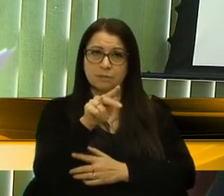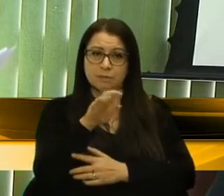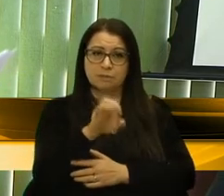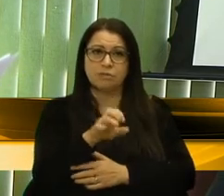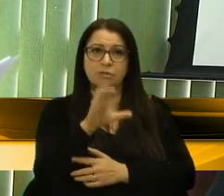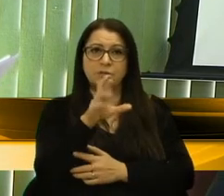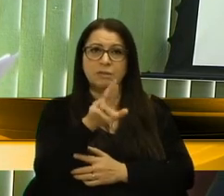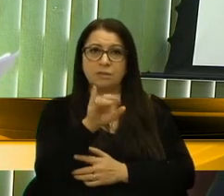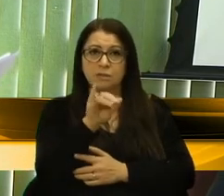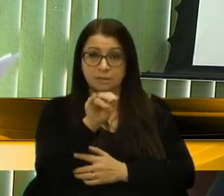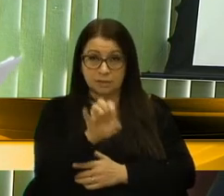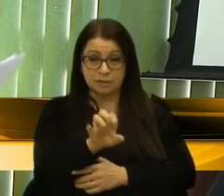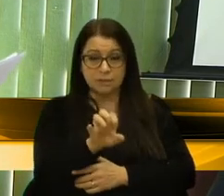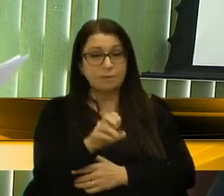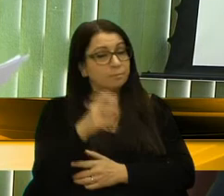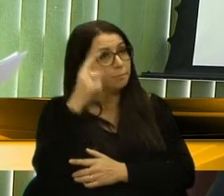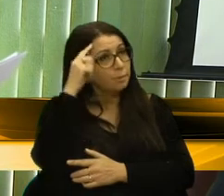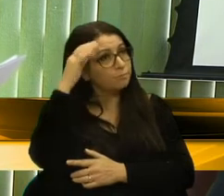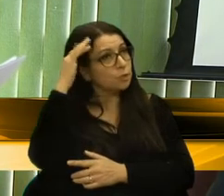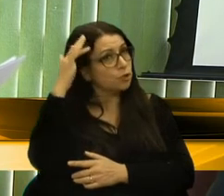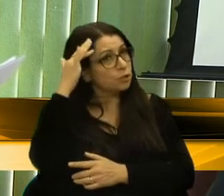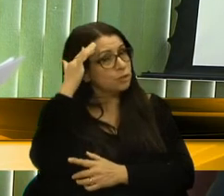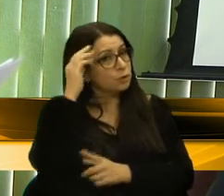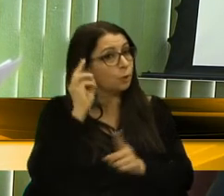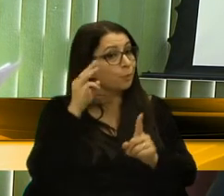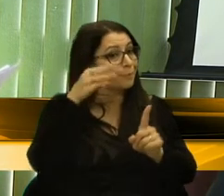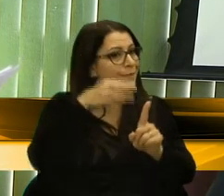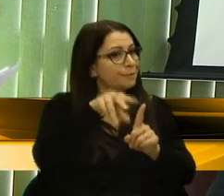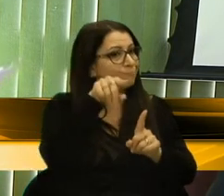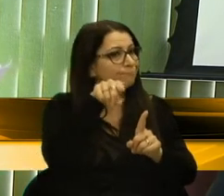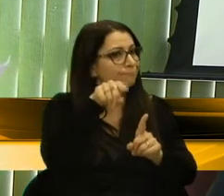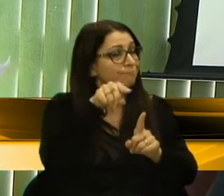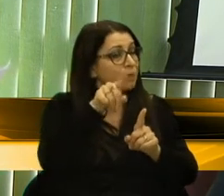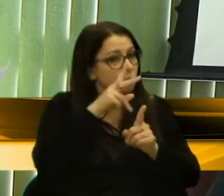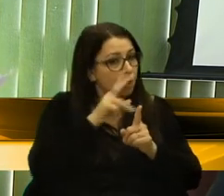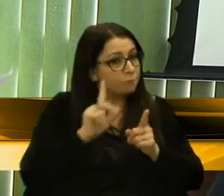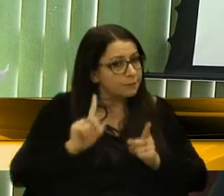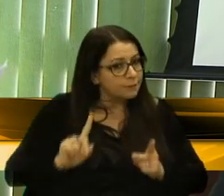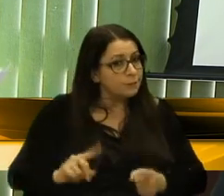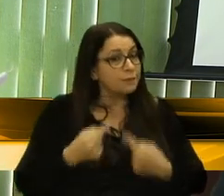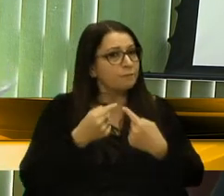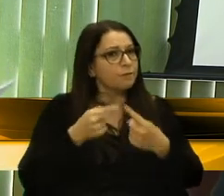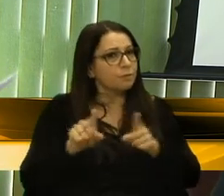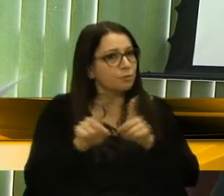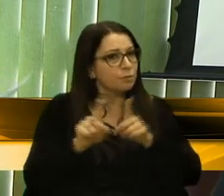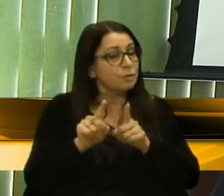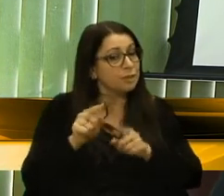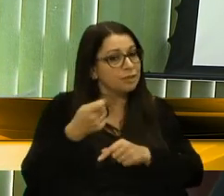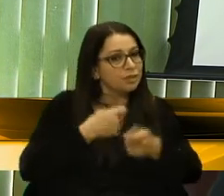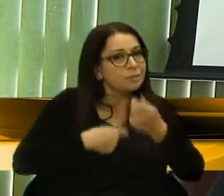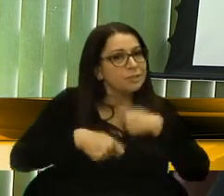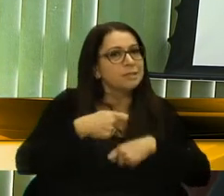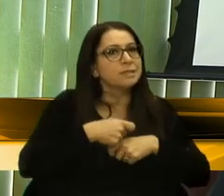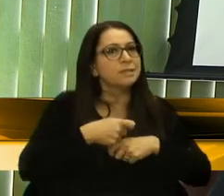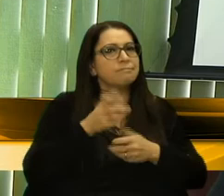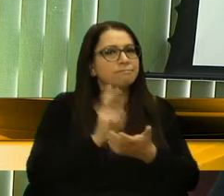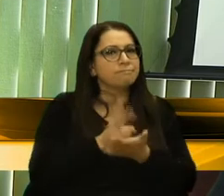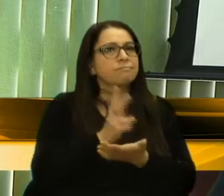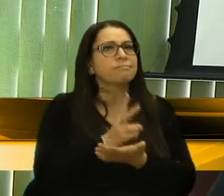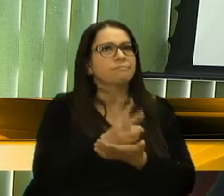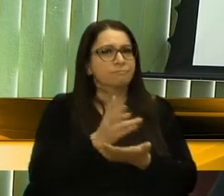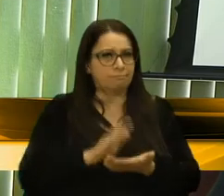fico imaginando que a missão desafiadora desse pessoal que administra de forma permanente.